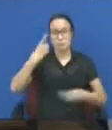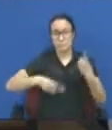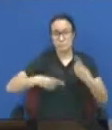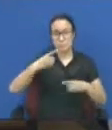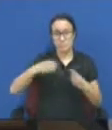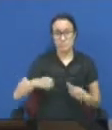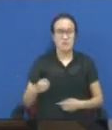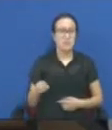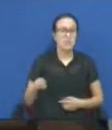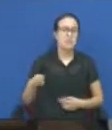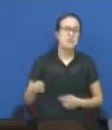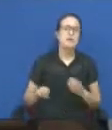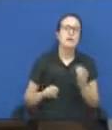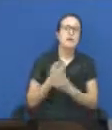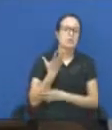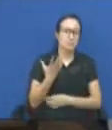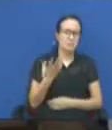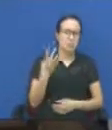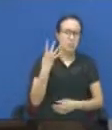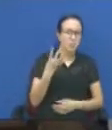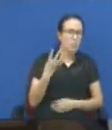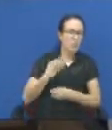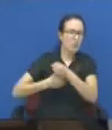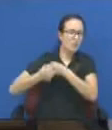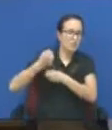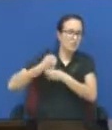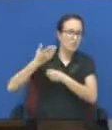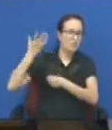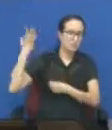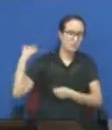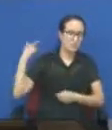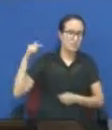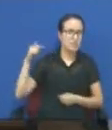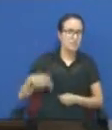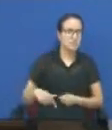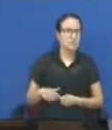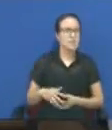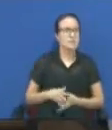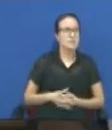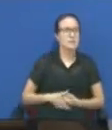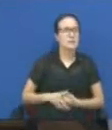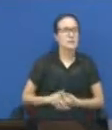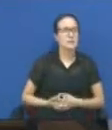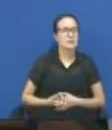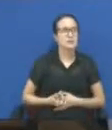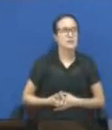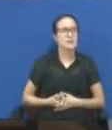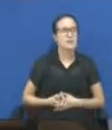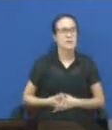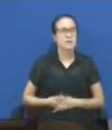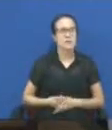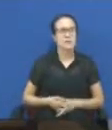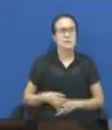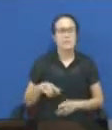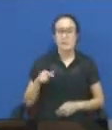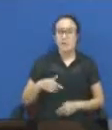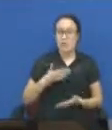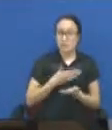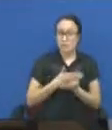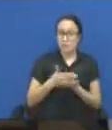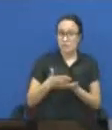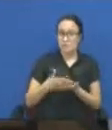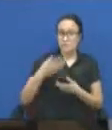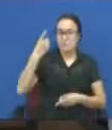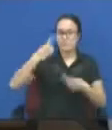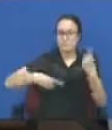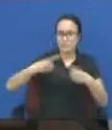Câmara Municipal. O vereador Miguel e o vereador Farid lembram-se bem quando eu citar. Eu travei um debate com o então vereador César